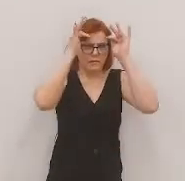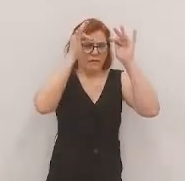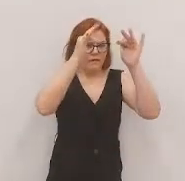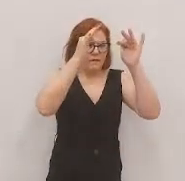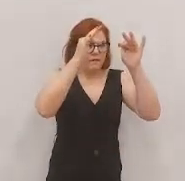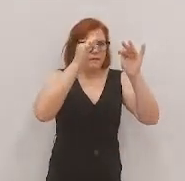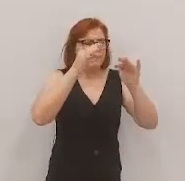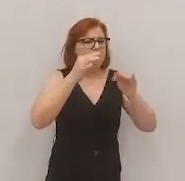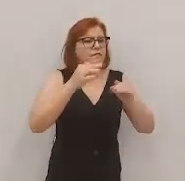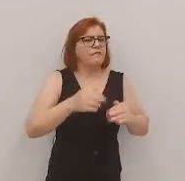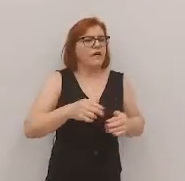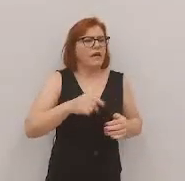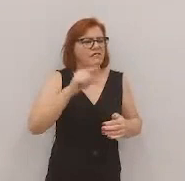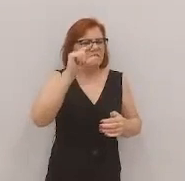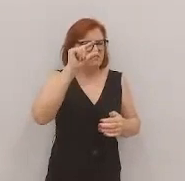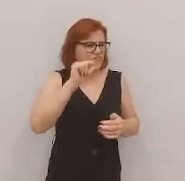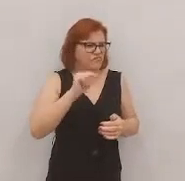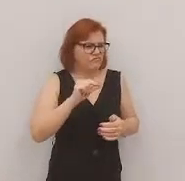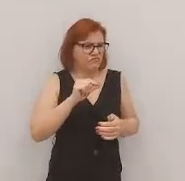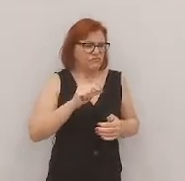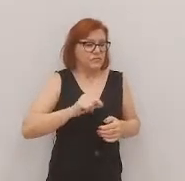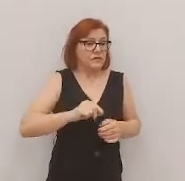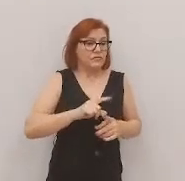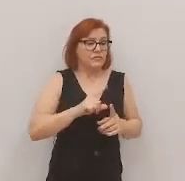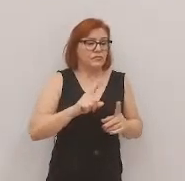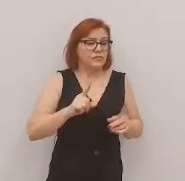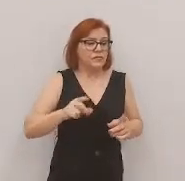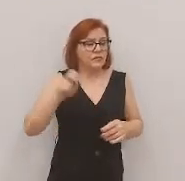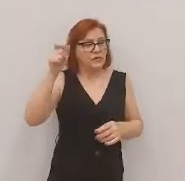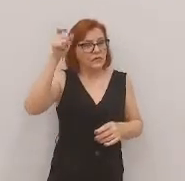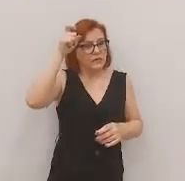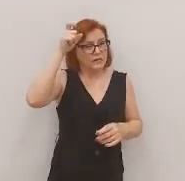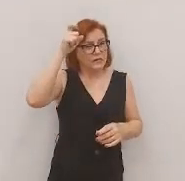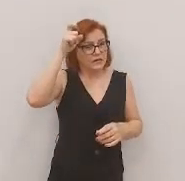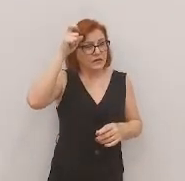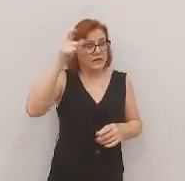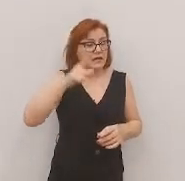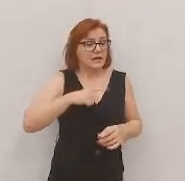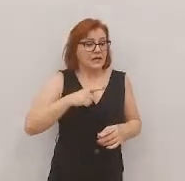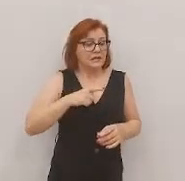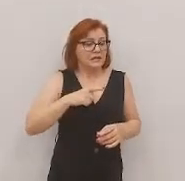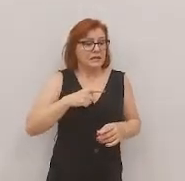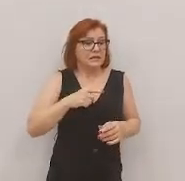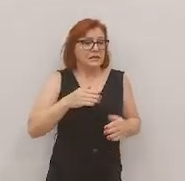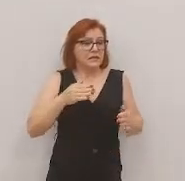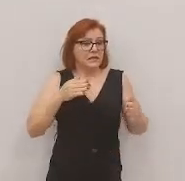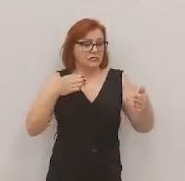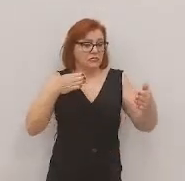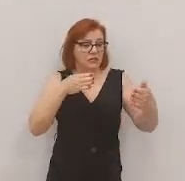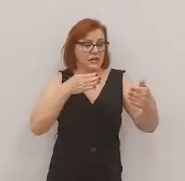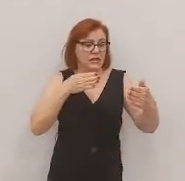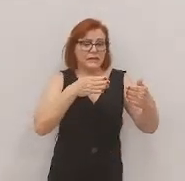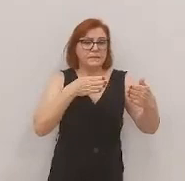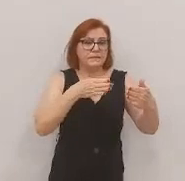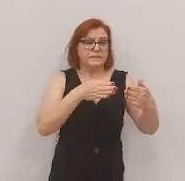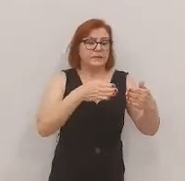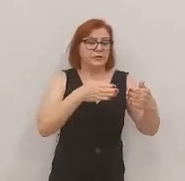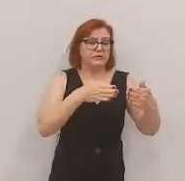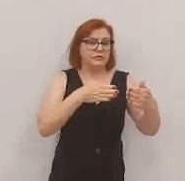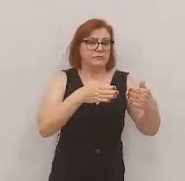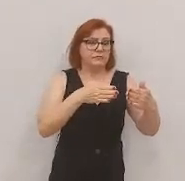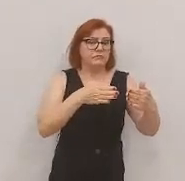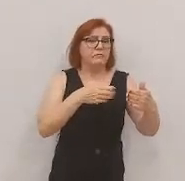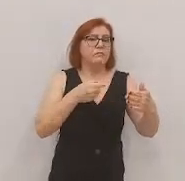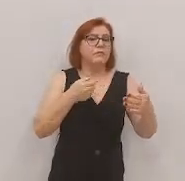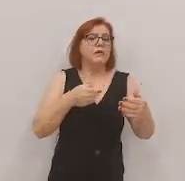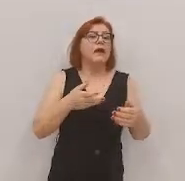O Senhor pôs limite para que Satanás não avançasse aquele limite.